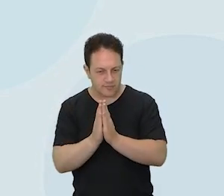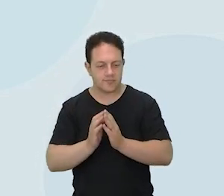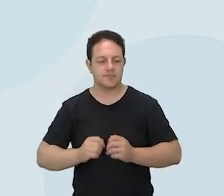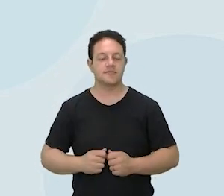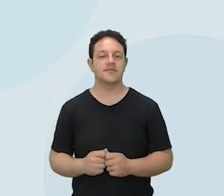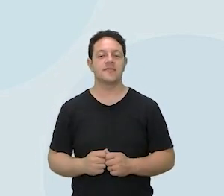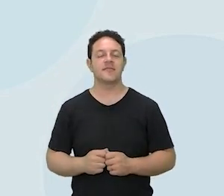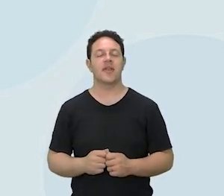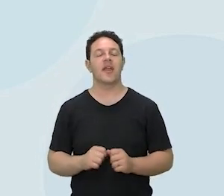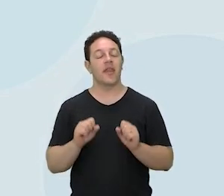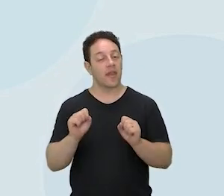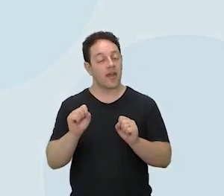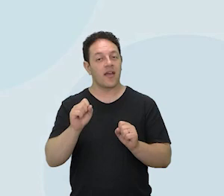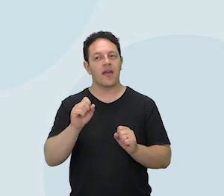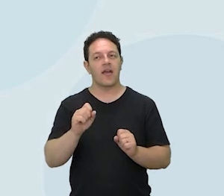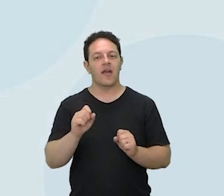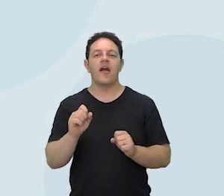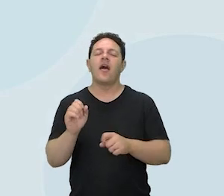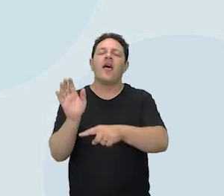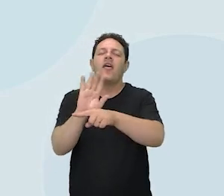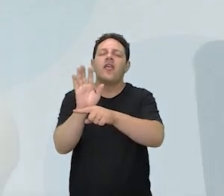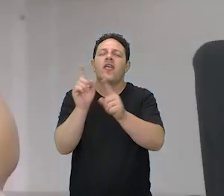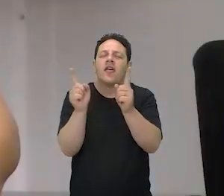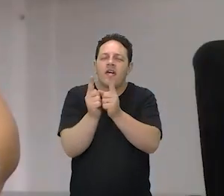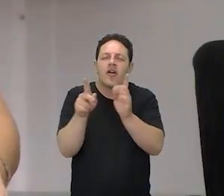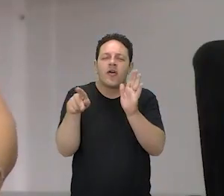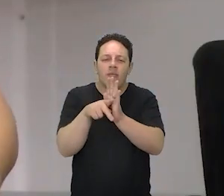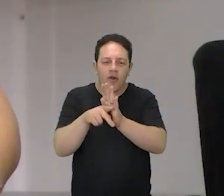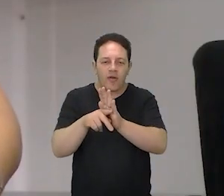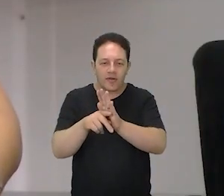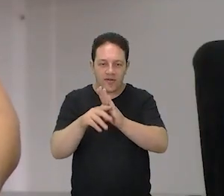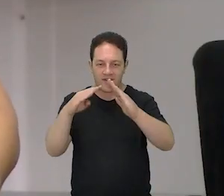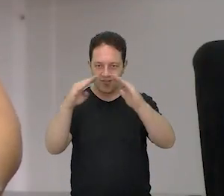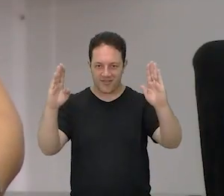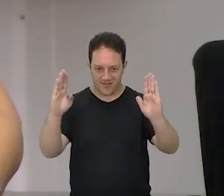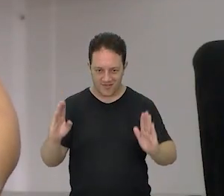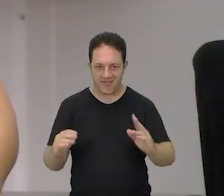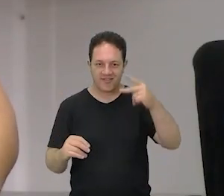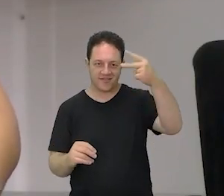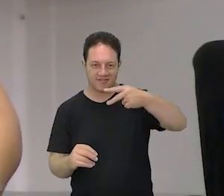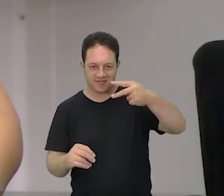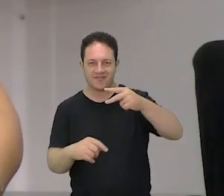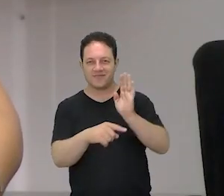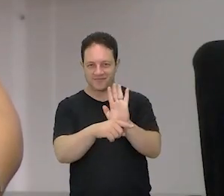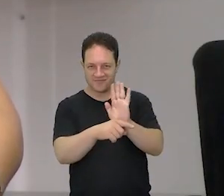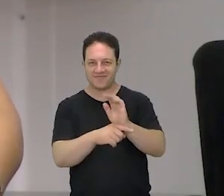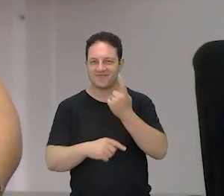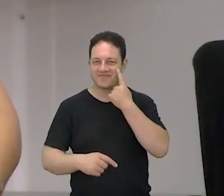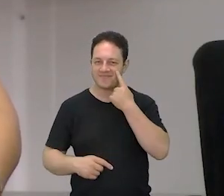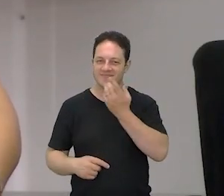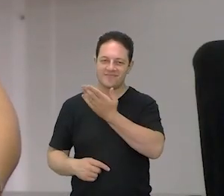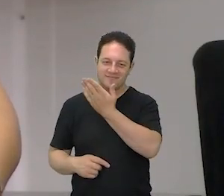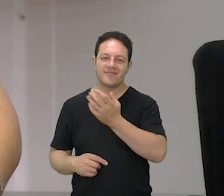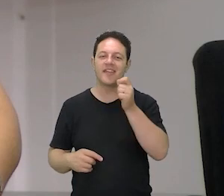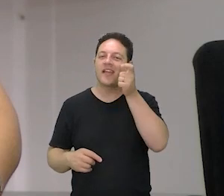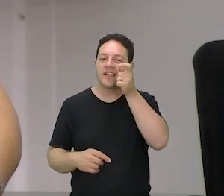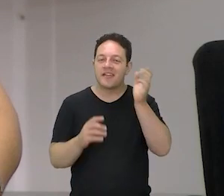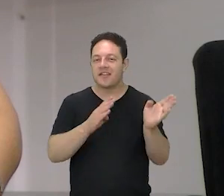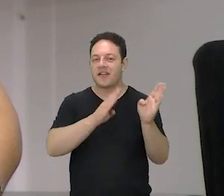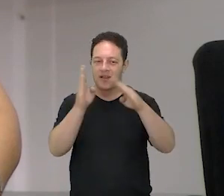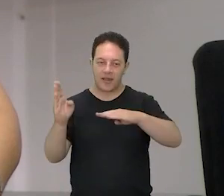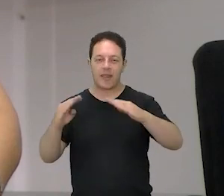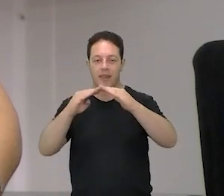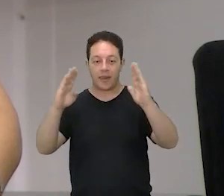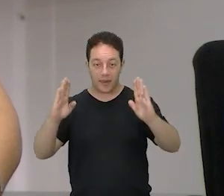para a gente ver... Não, é o videozinho da maquete. É o segundo vídeo aí que eu deixei. Para a gente ver a